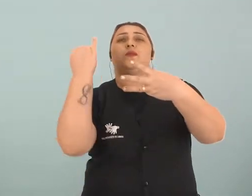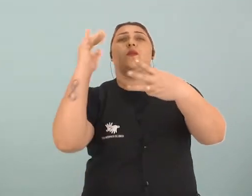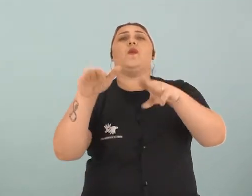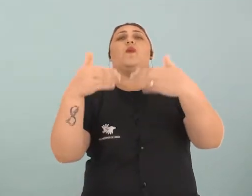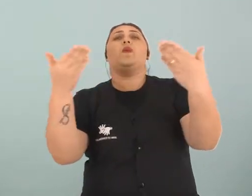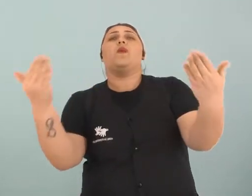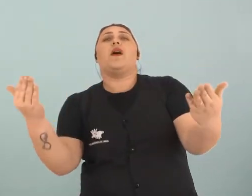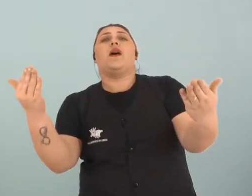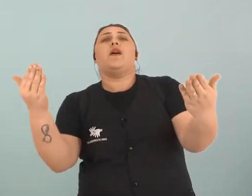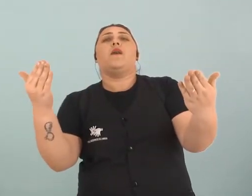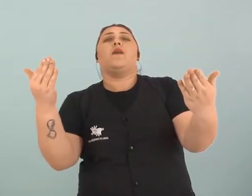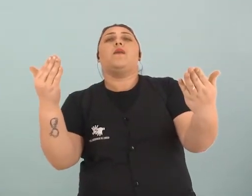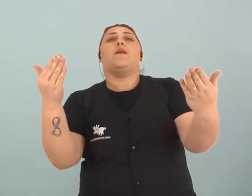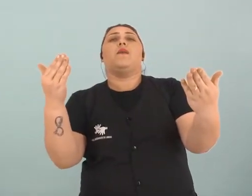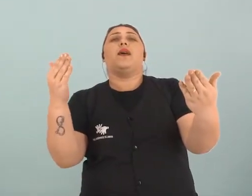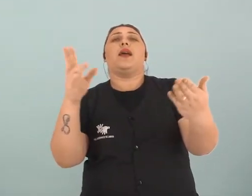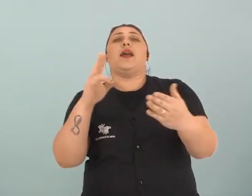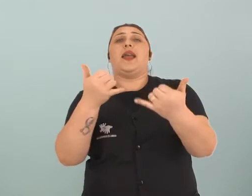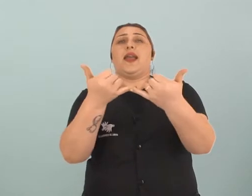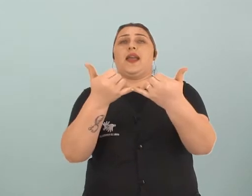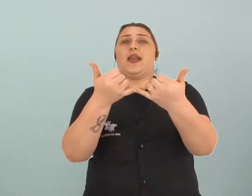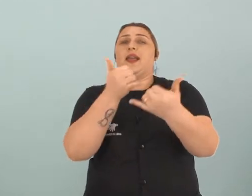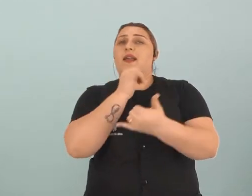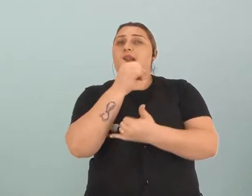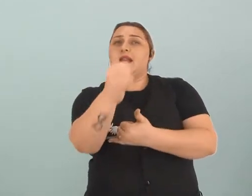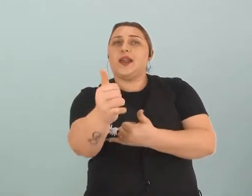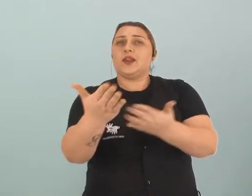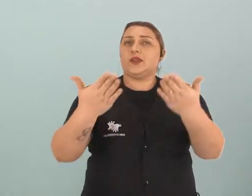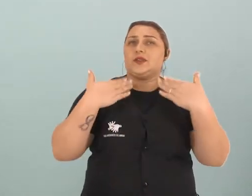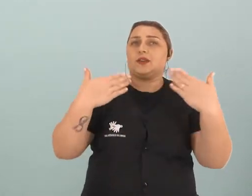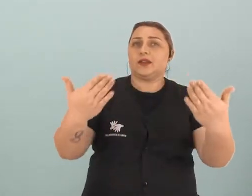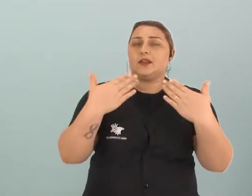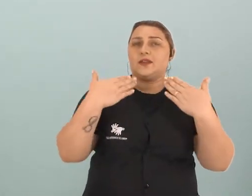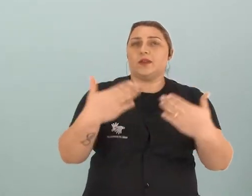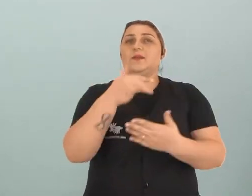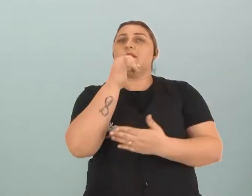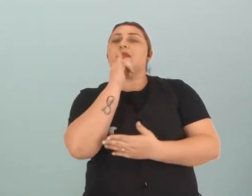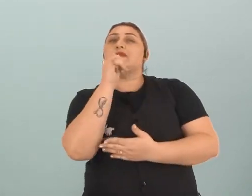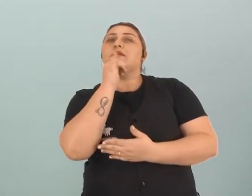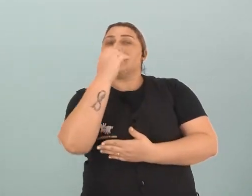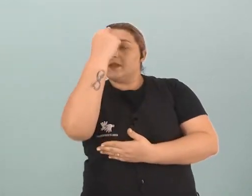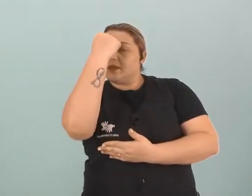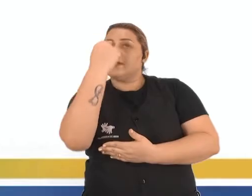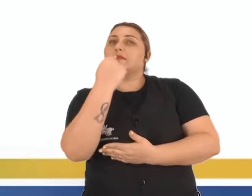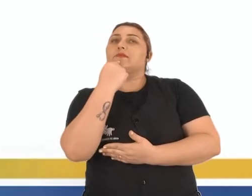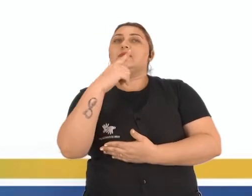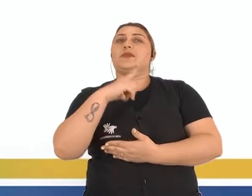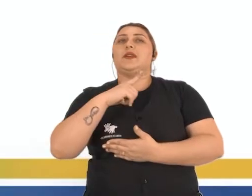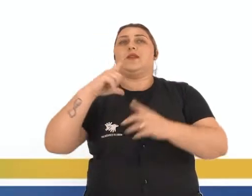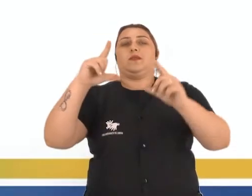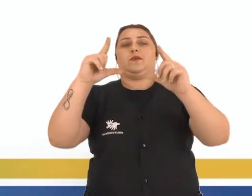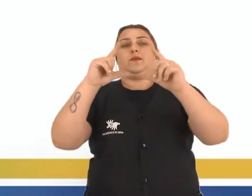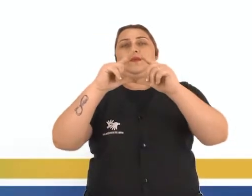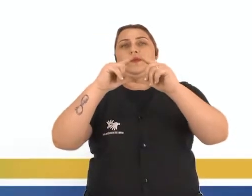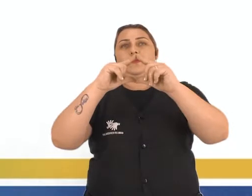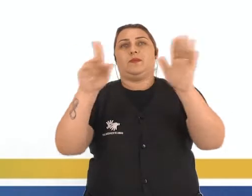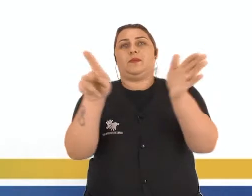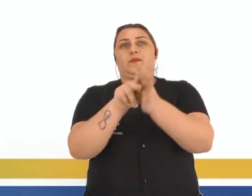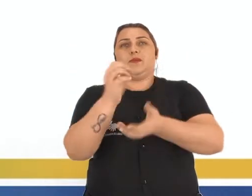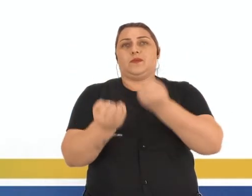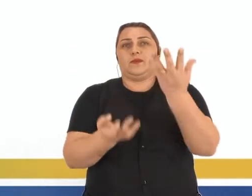uma fonte de ignição ou uma fonte de calor. Se vocês observarem na imagem, a gente tem ali o triângulo do fogo.